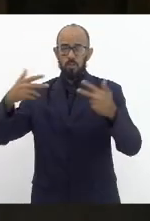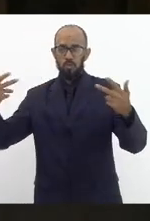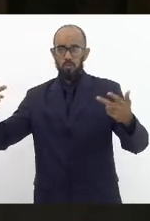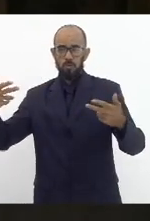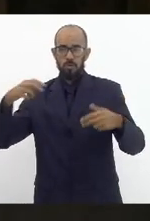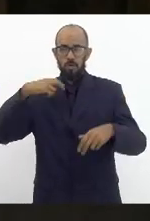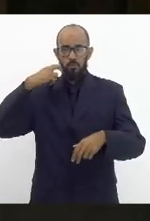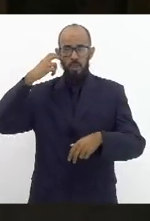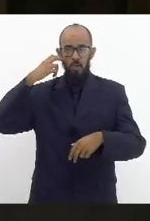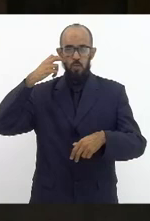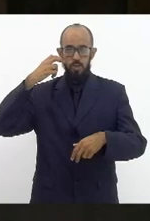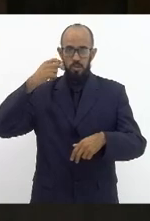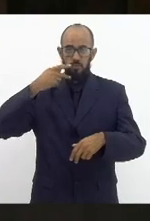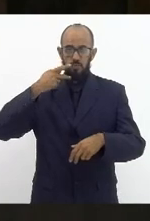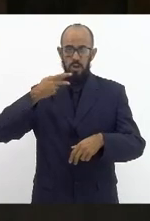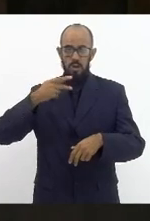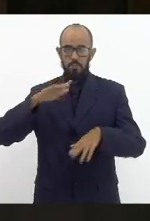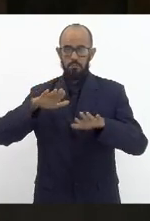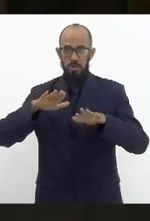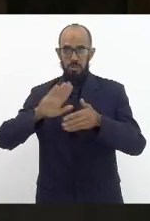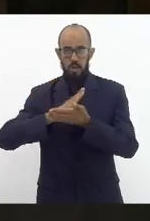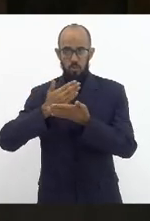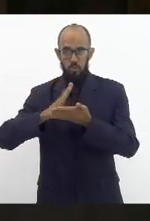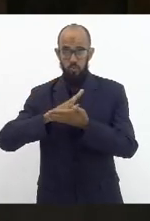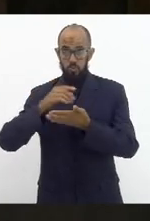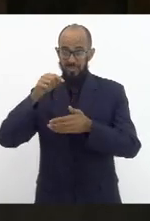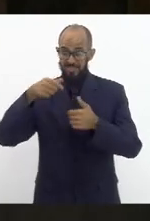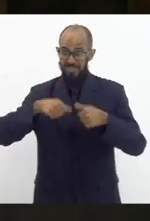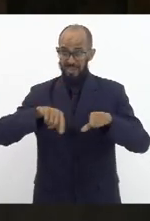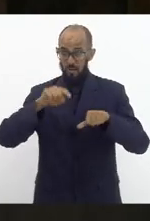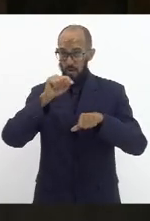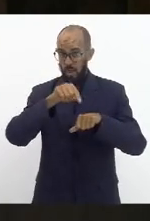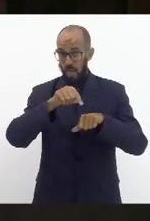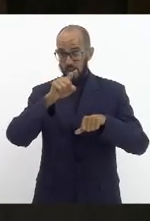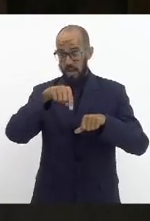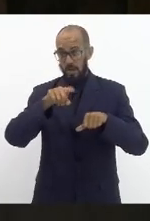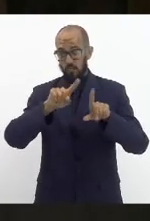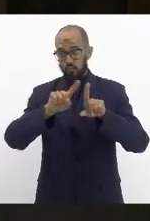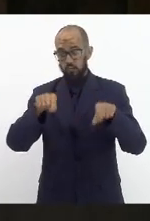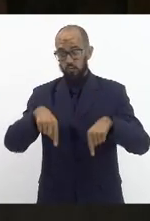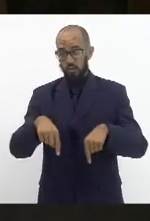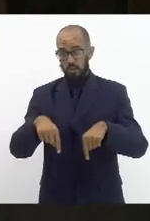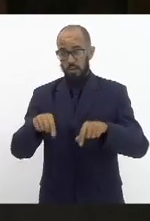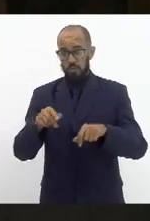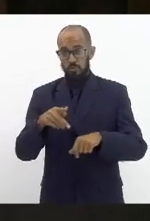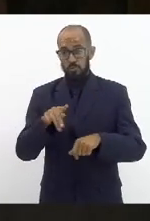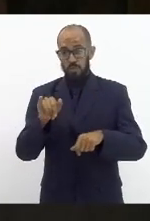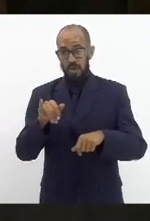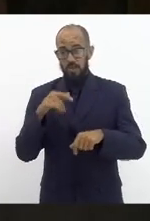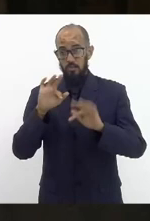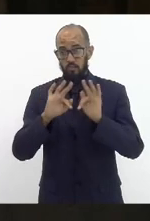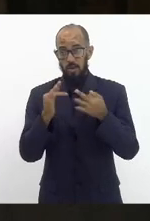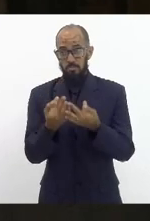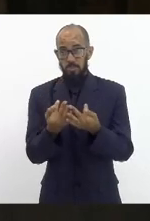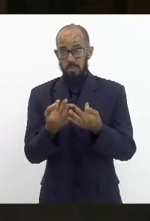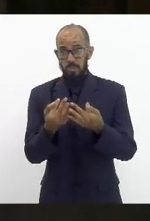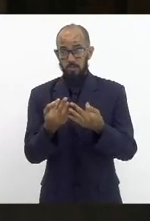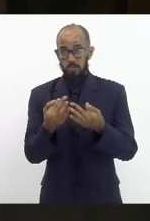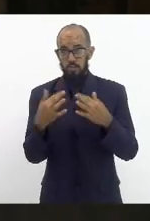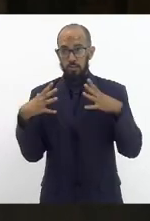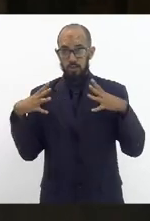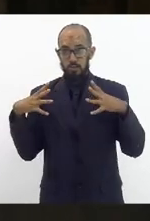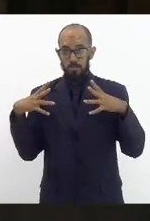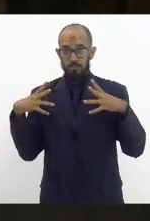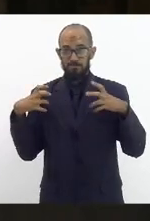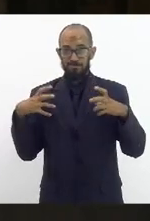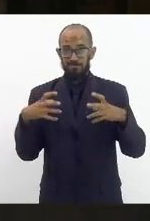vexatório dizer. Mas muitos que estavam ali eram servidores, pais de família, e que se degladiavam uns